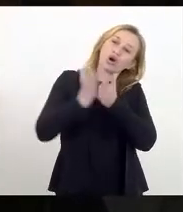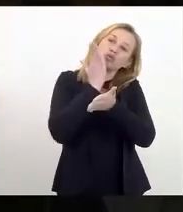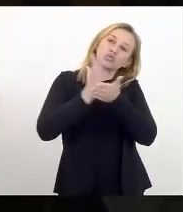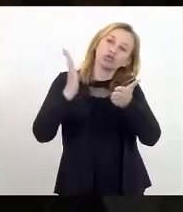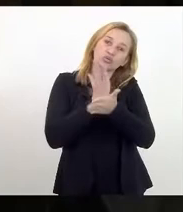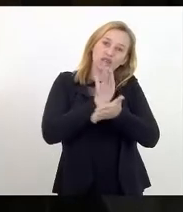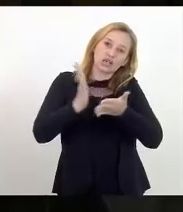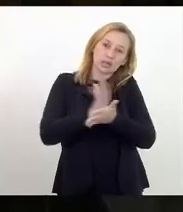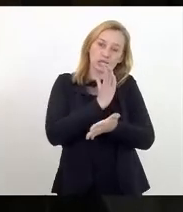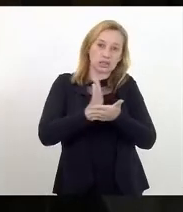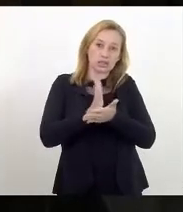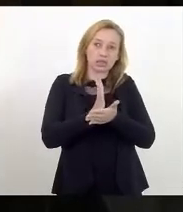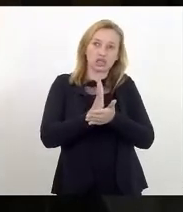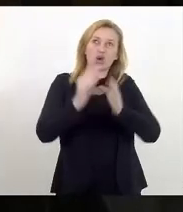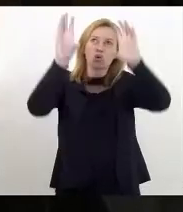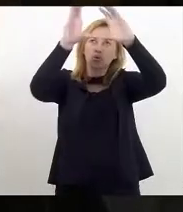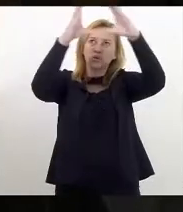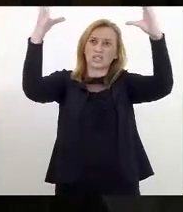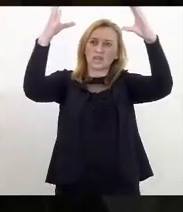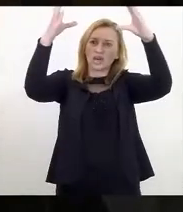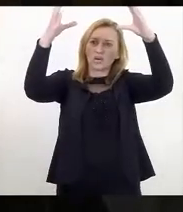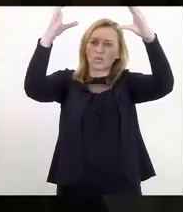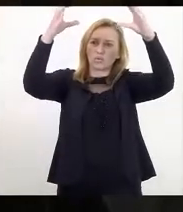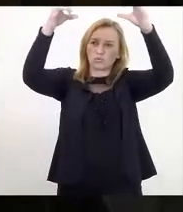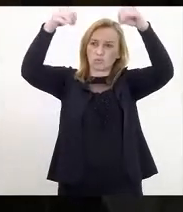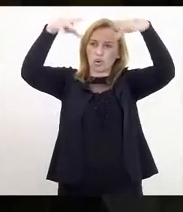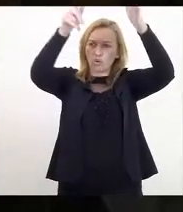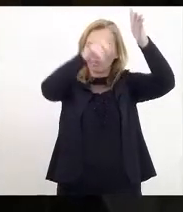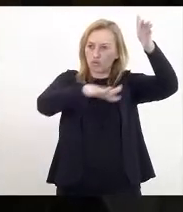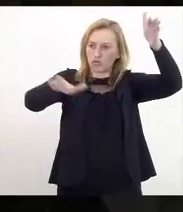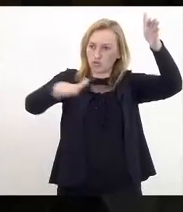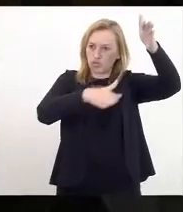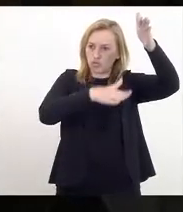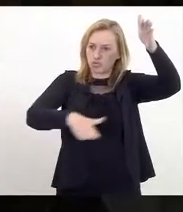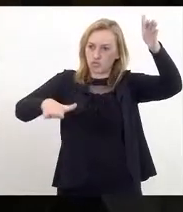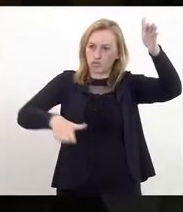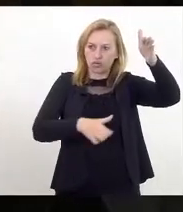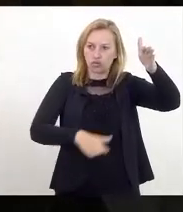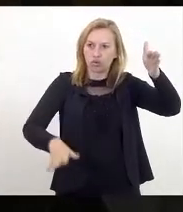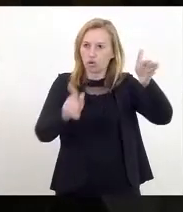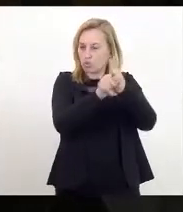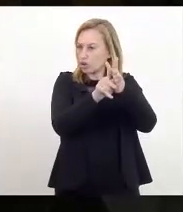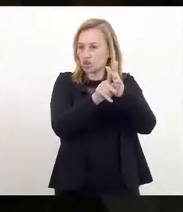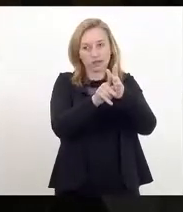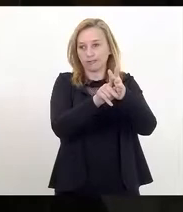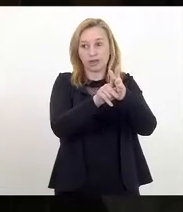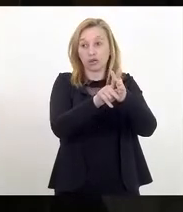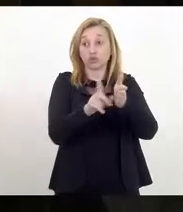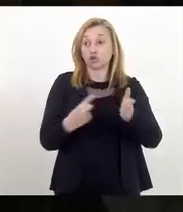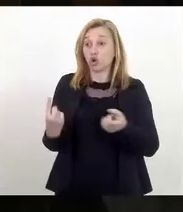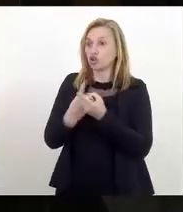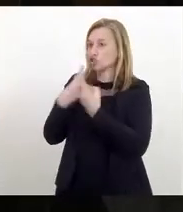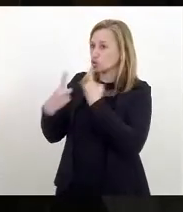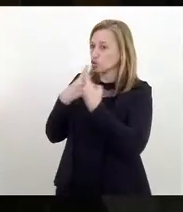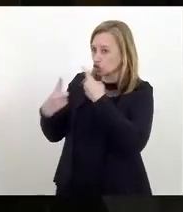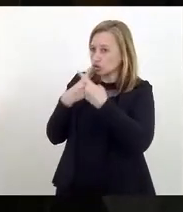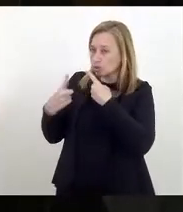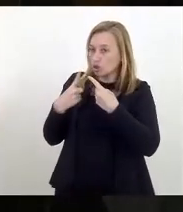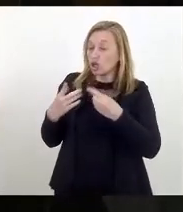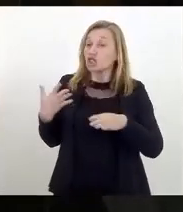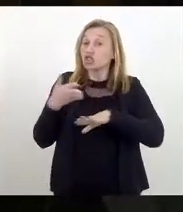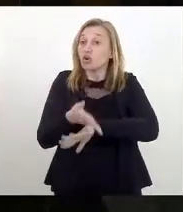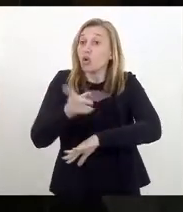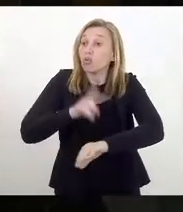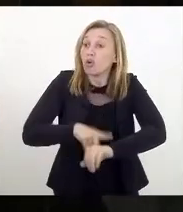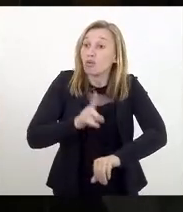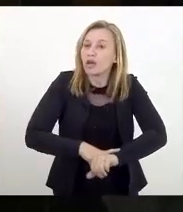dizer, não caiu do céu. Vem sendo discutido há alguns meses. E, finalmente, chegou a hora